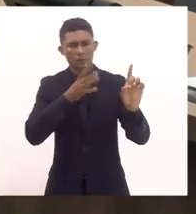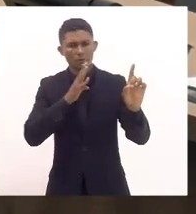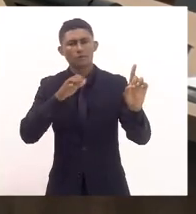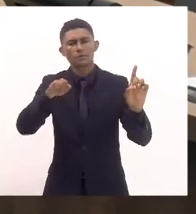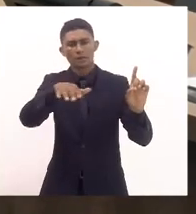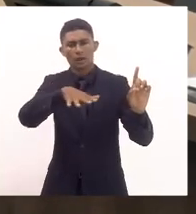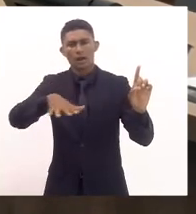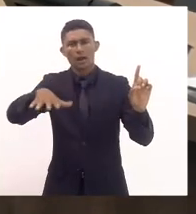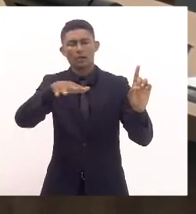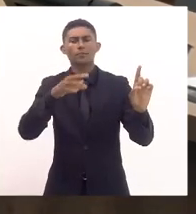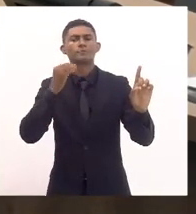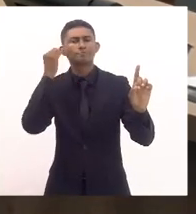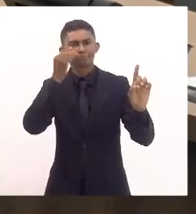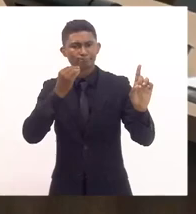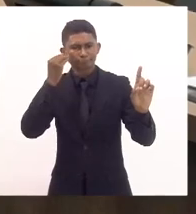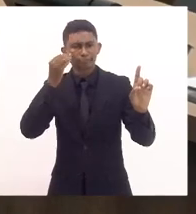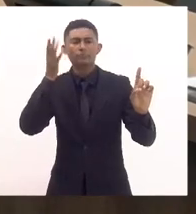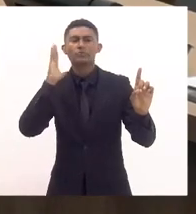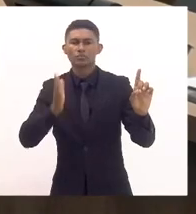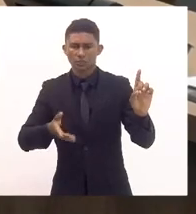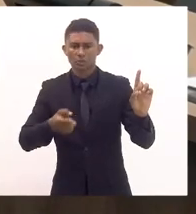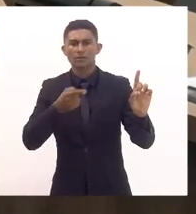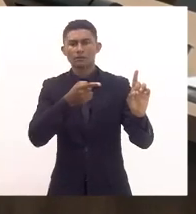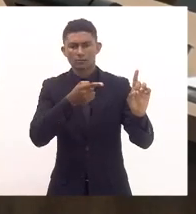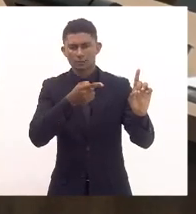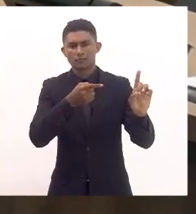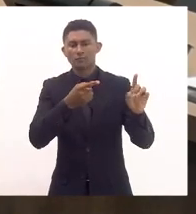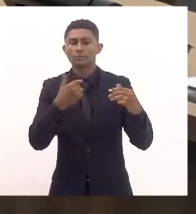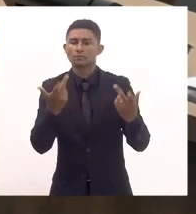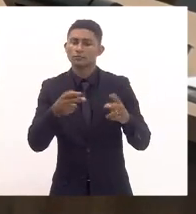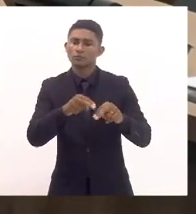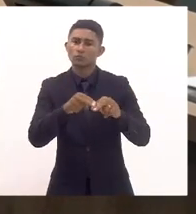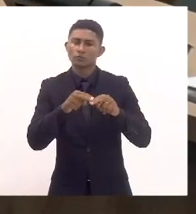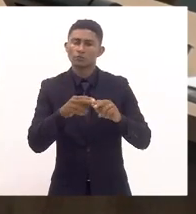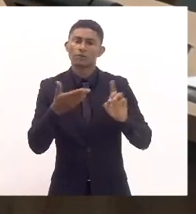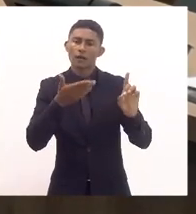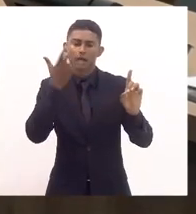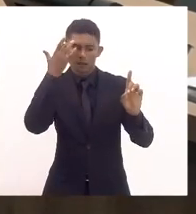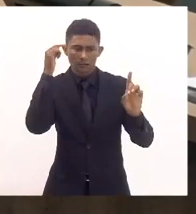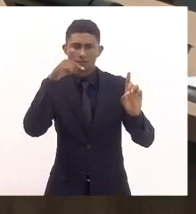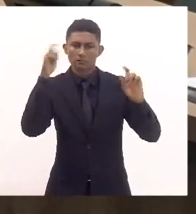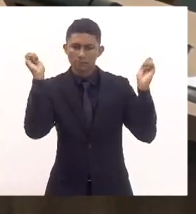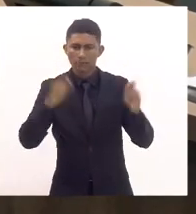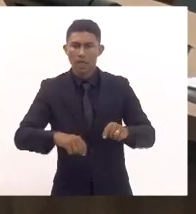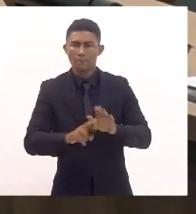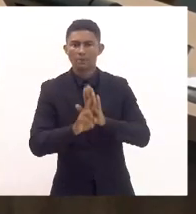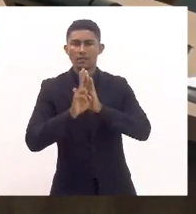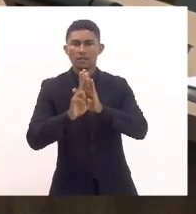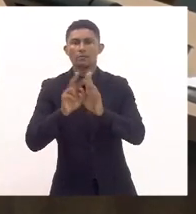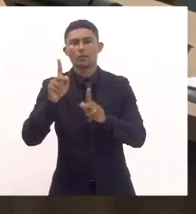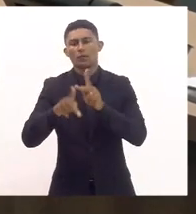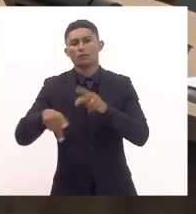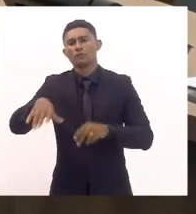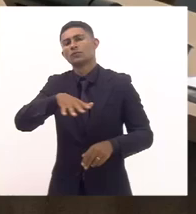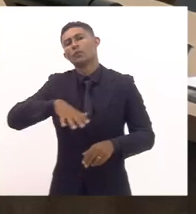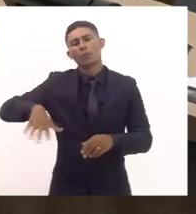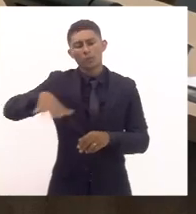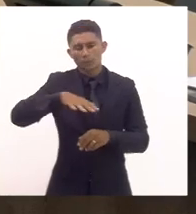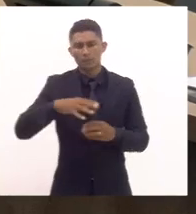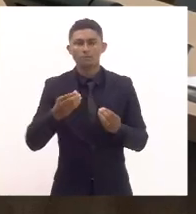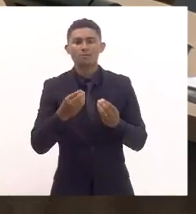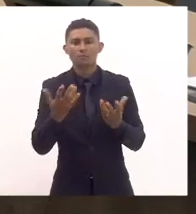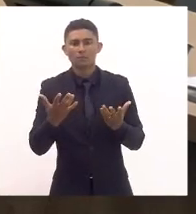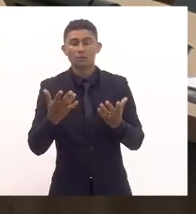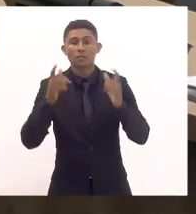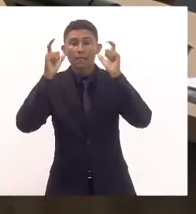já tem experiência pô tá ocupando algum tempo portanto está em condição de representar o povo do Rio de Janeiro na defesa